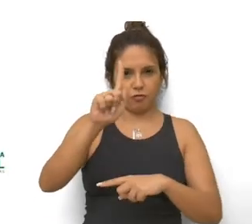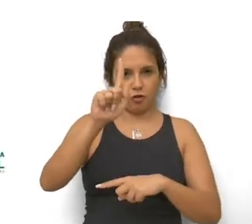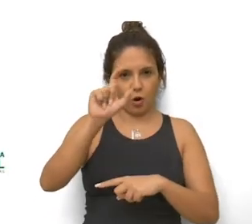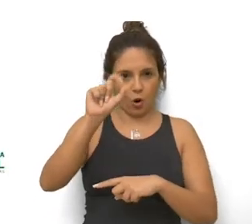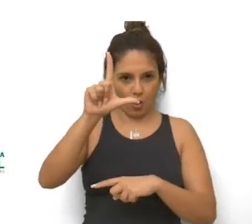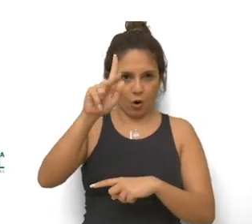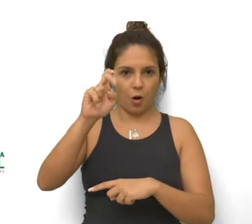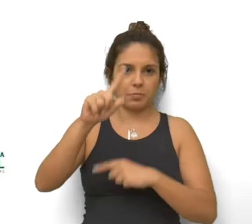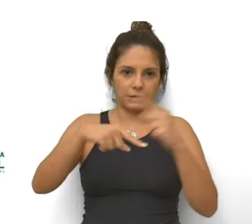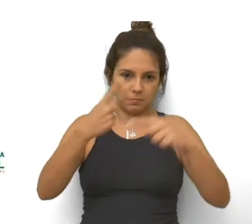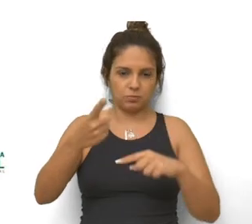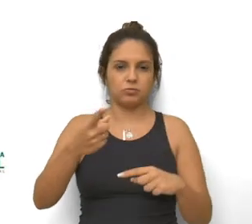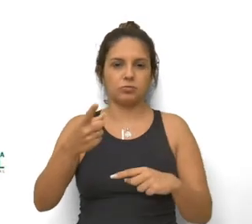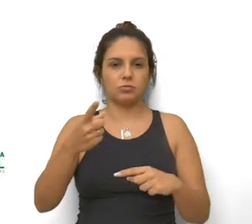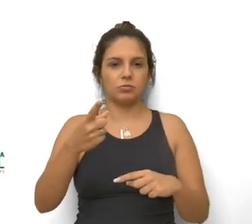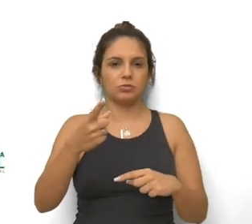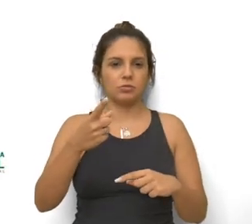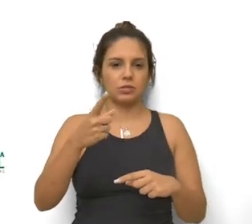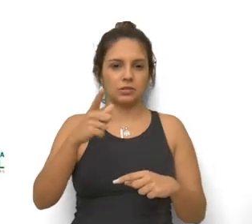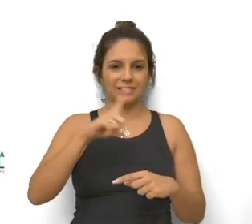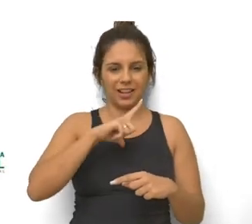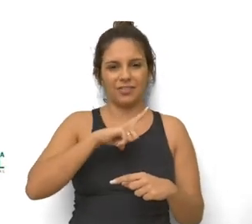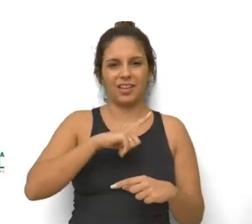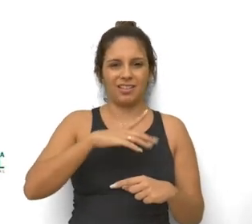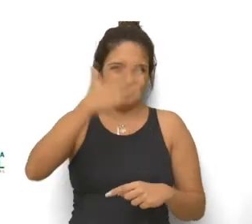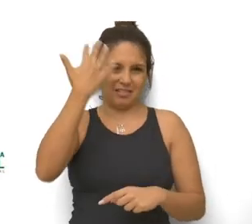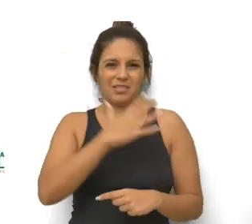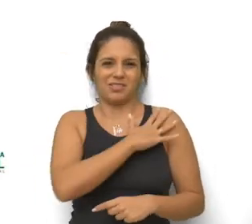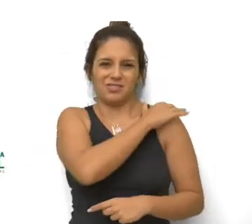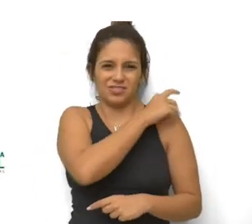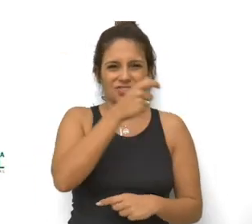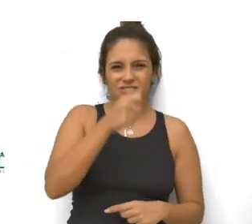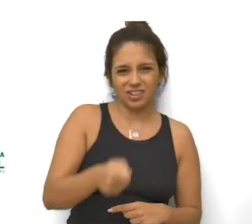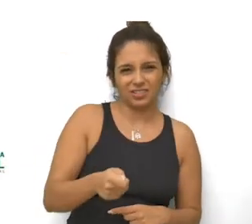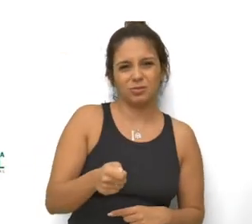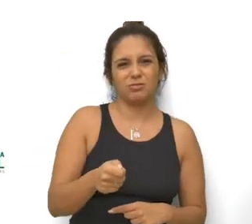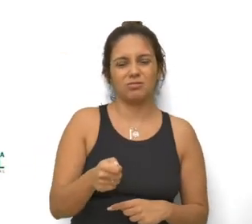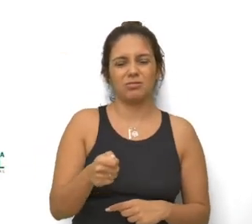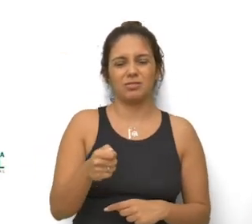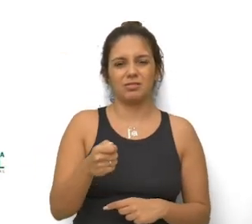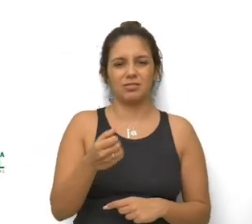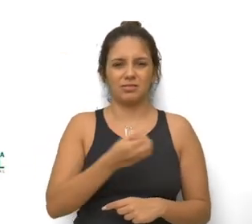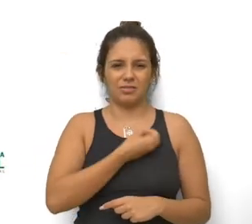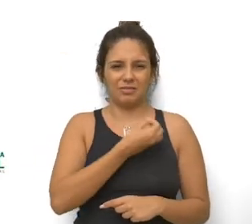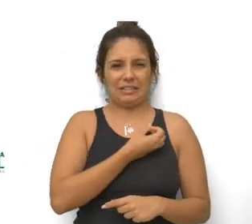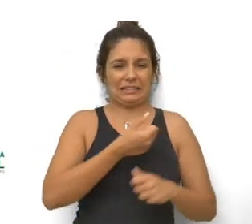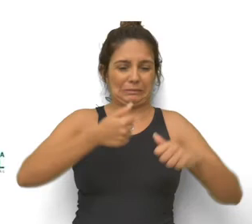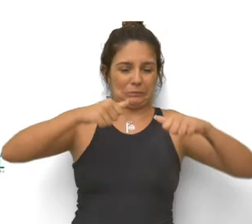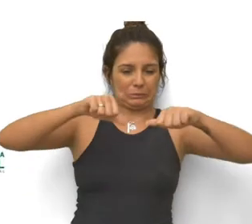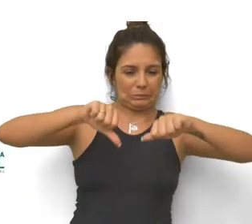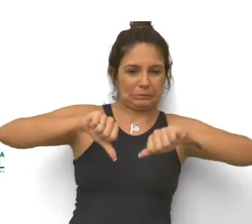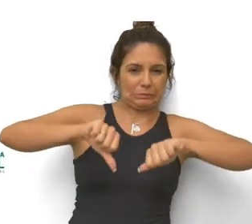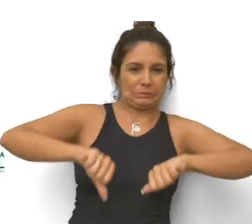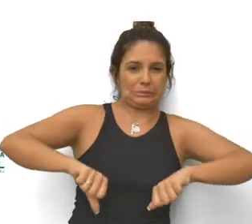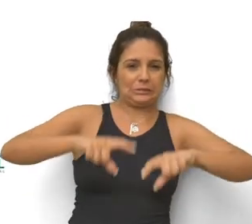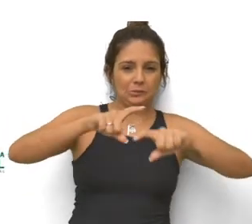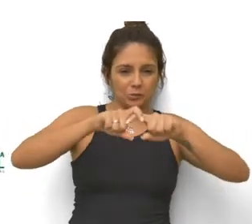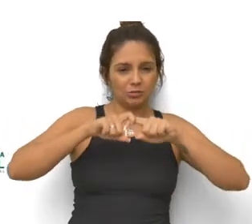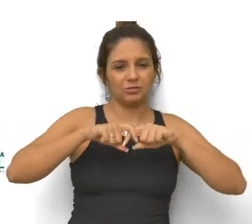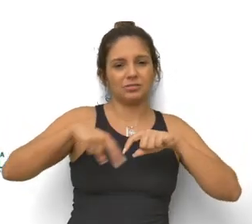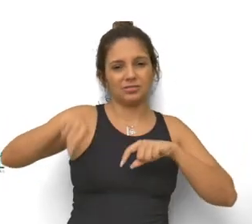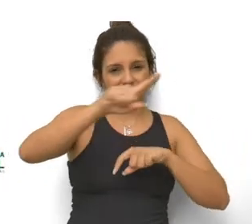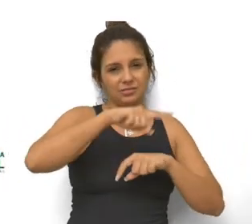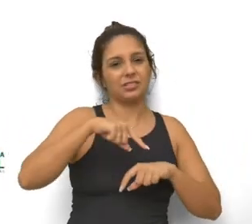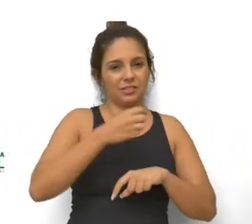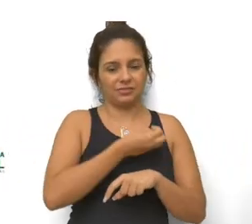ali lidando com o regime militar e a vida delas indo para o brejo por causa das tensões